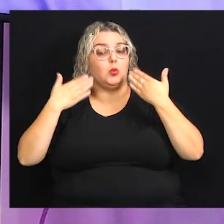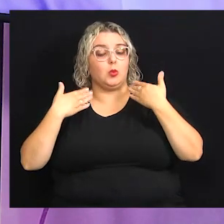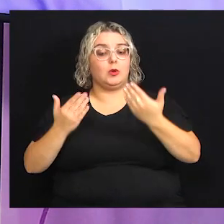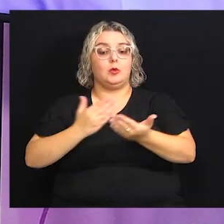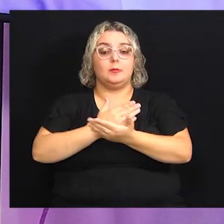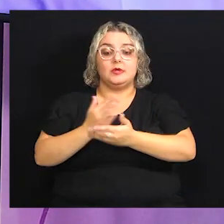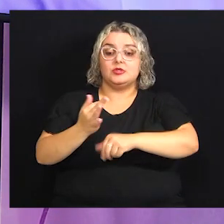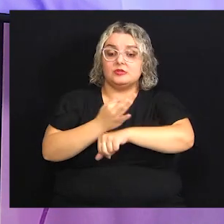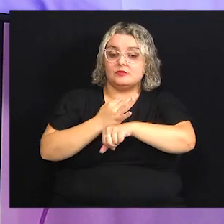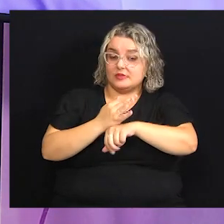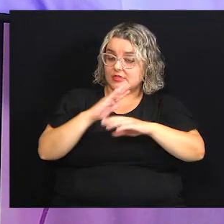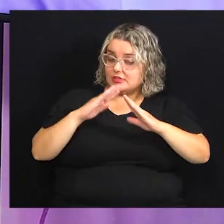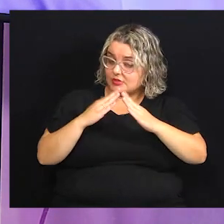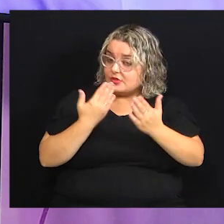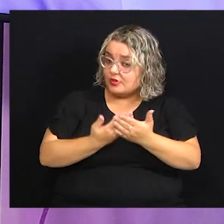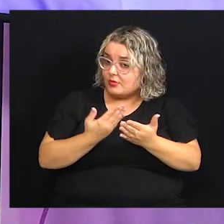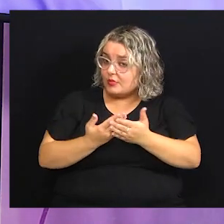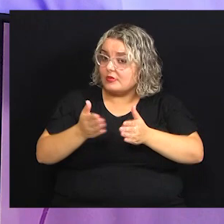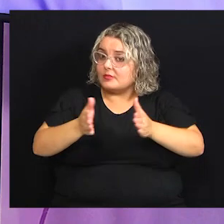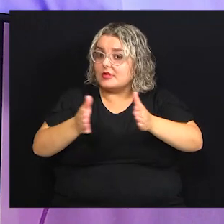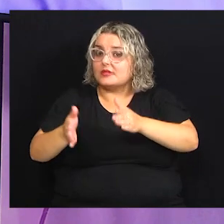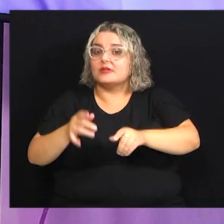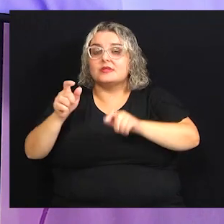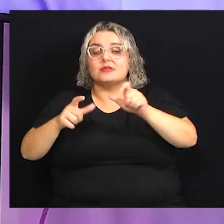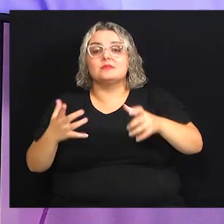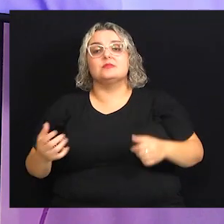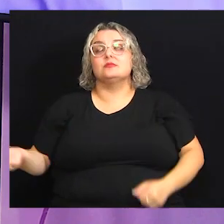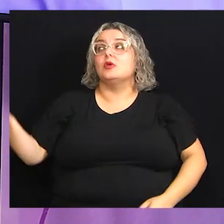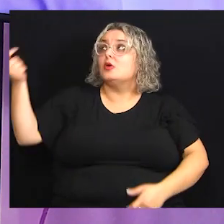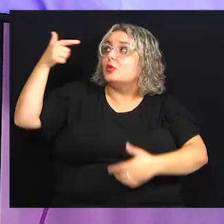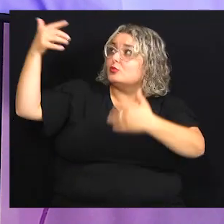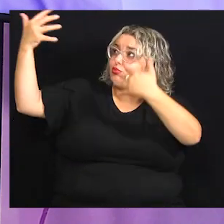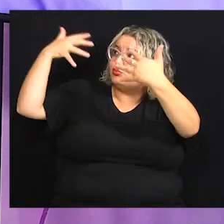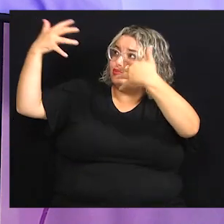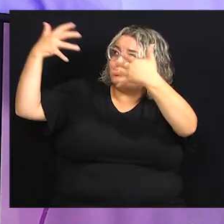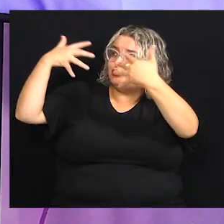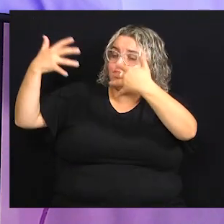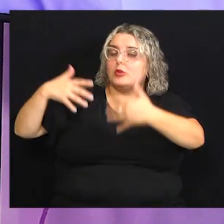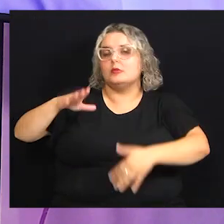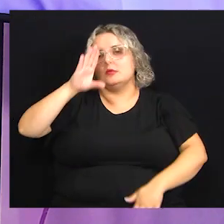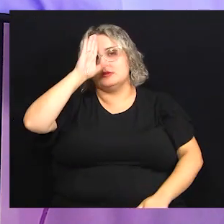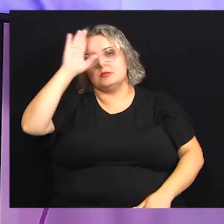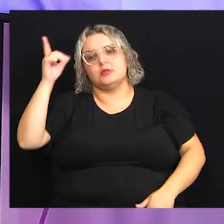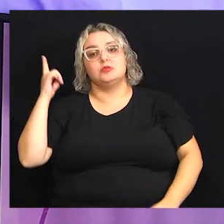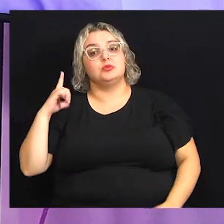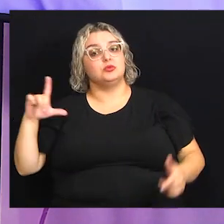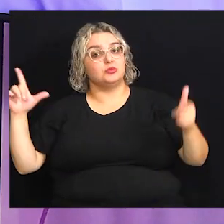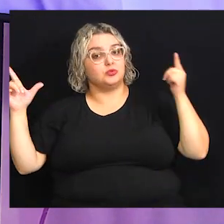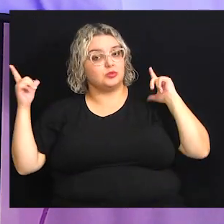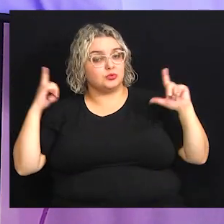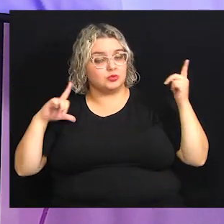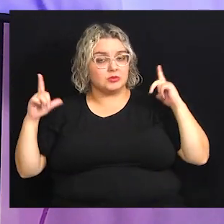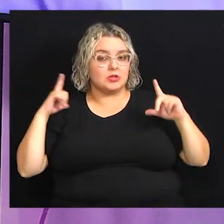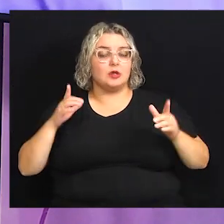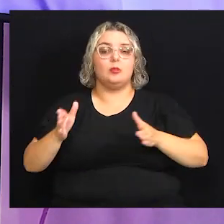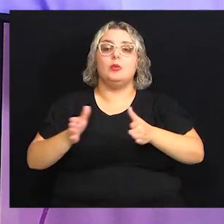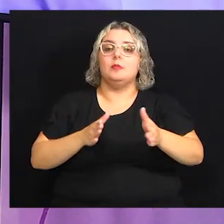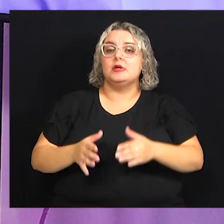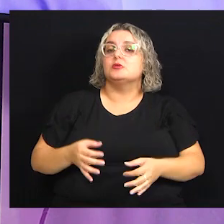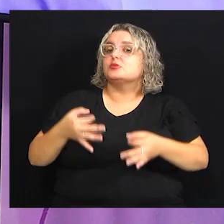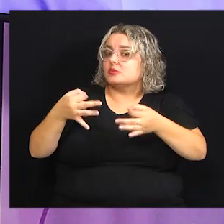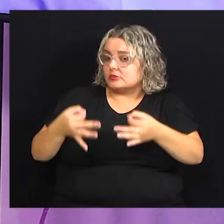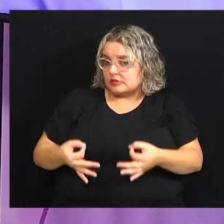verão, começo de férias escolares, é o momento em que as pessoas mais vão se expor ao sol, principalmente no lazer. Então, eu acho que é um momento